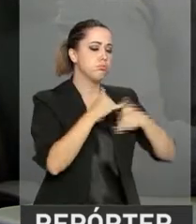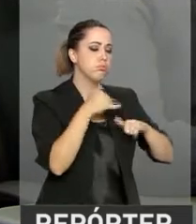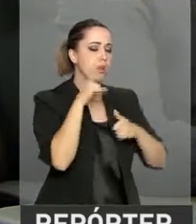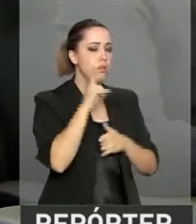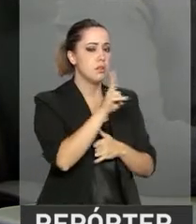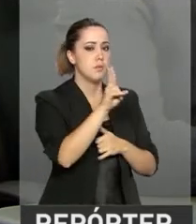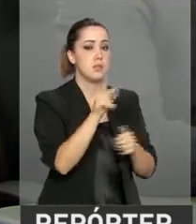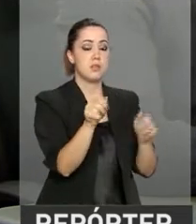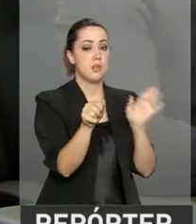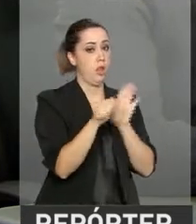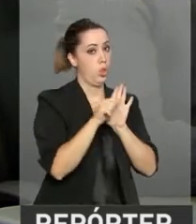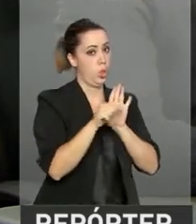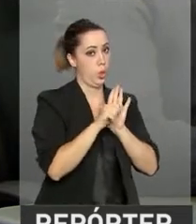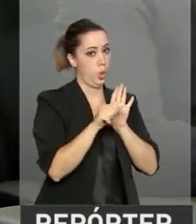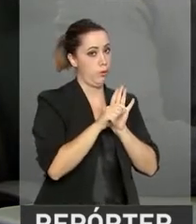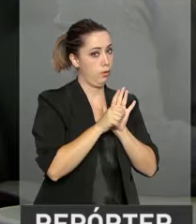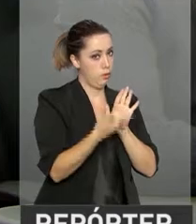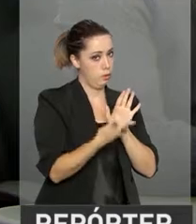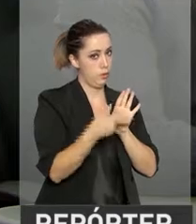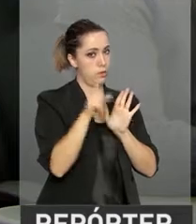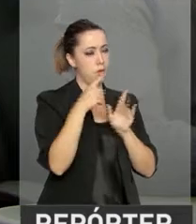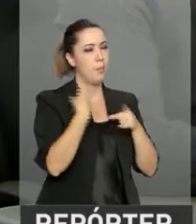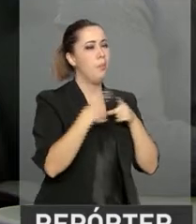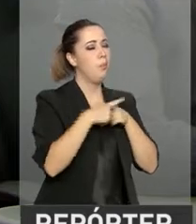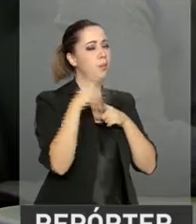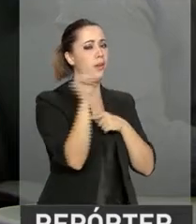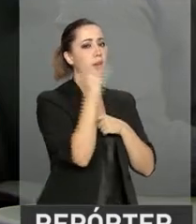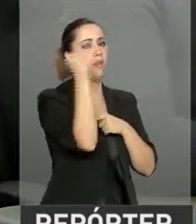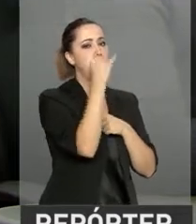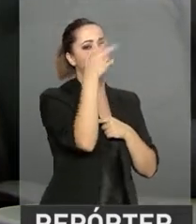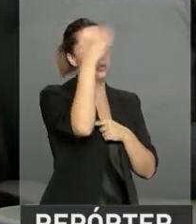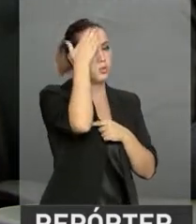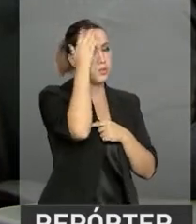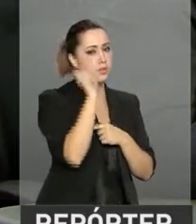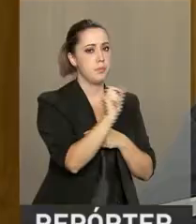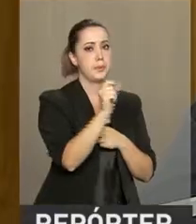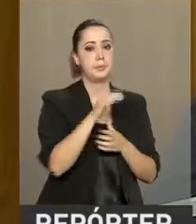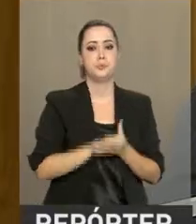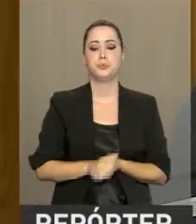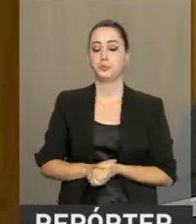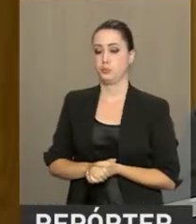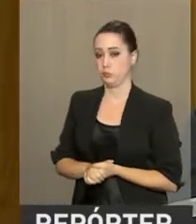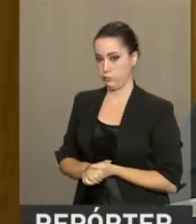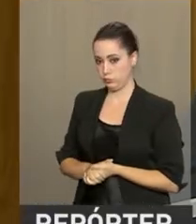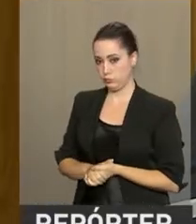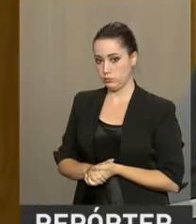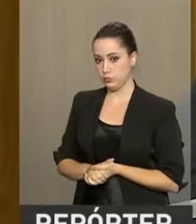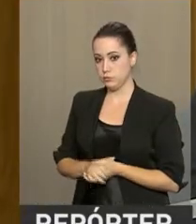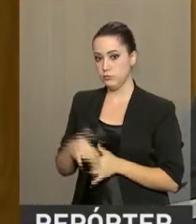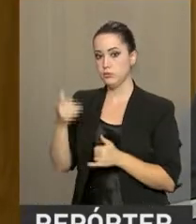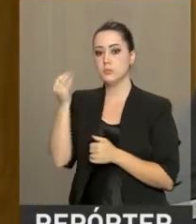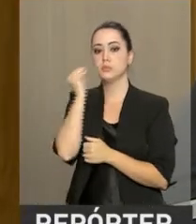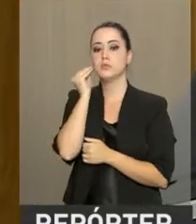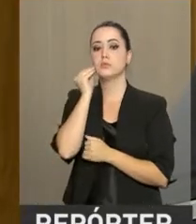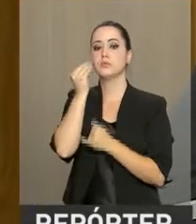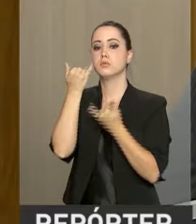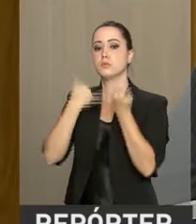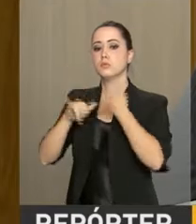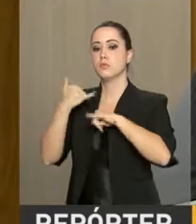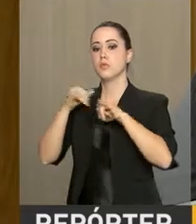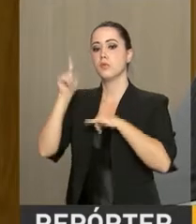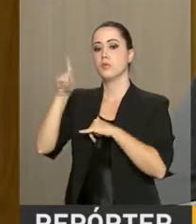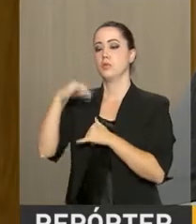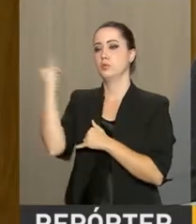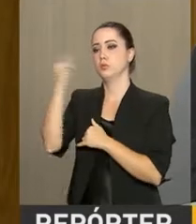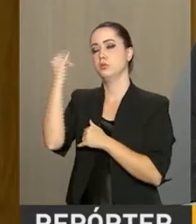diretor porque é importante que eles façam esse exame um exame toxicológico é importante uma vez